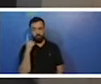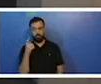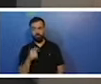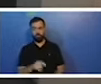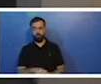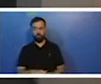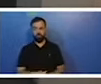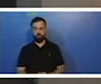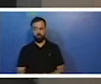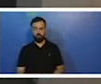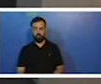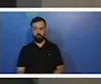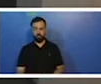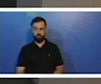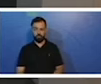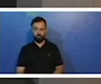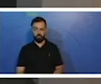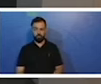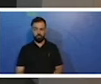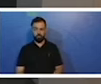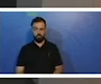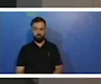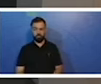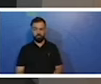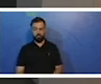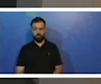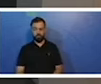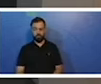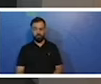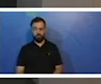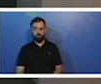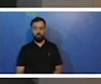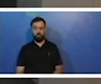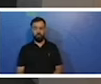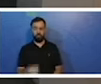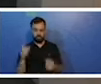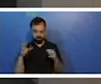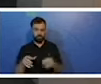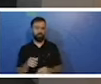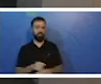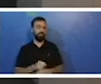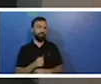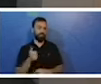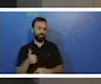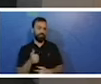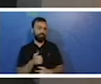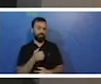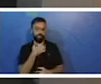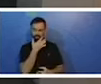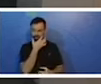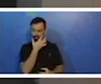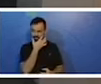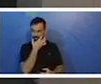consegui voltar a sexta beleza